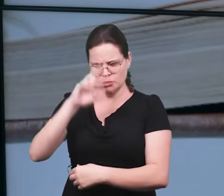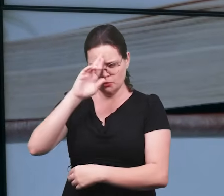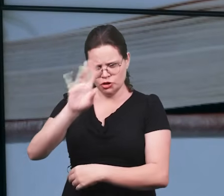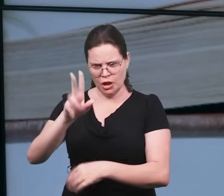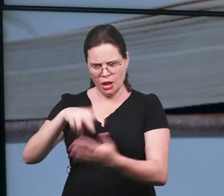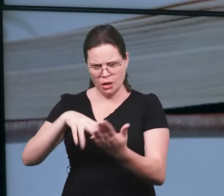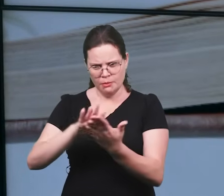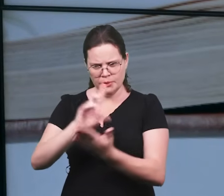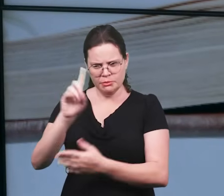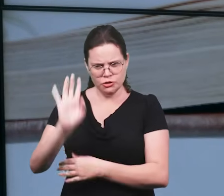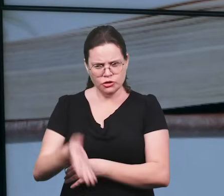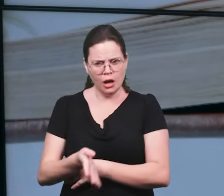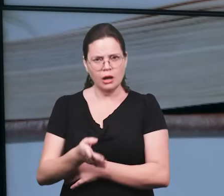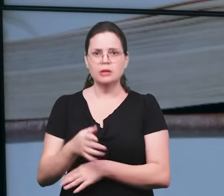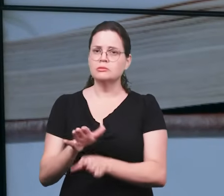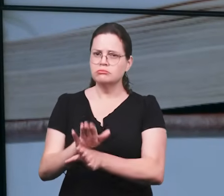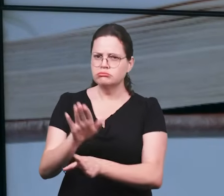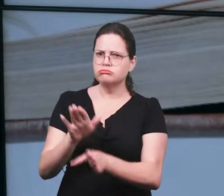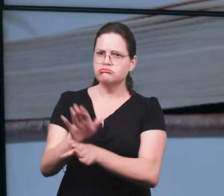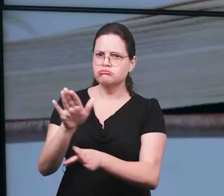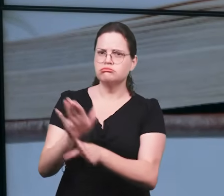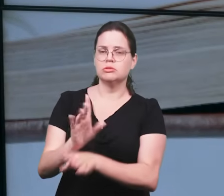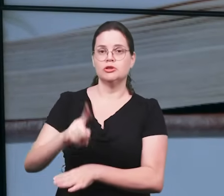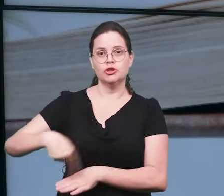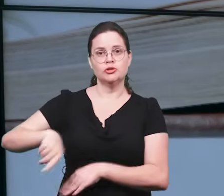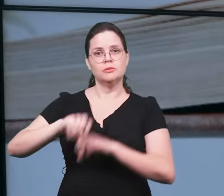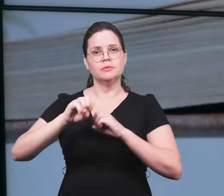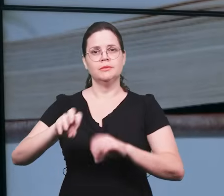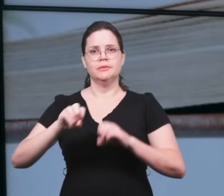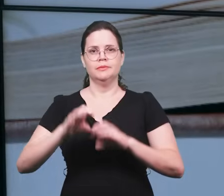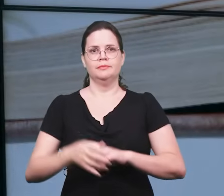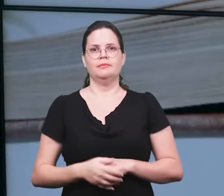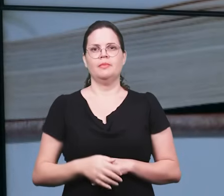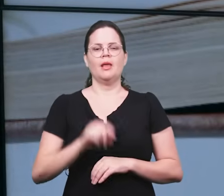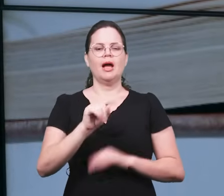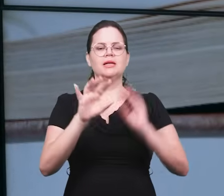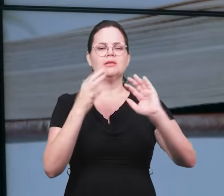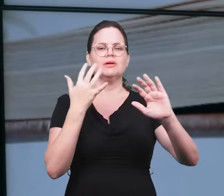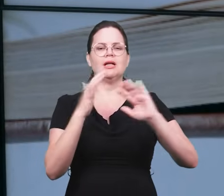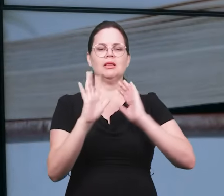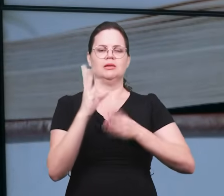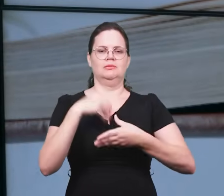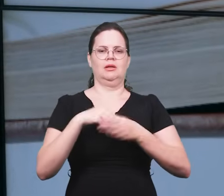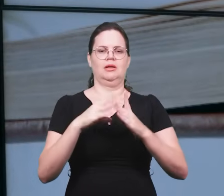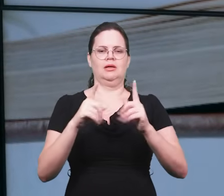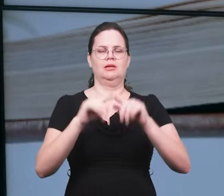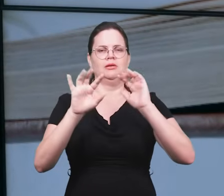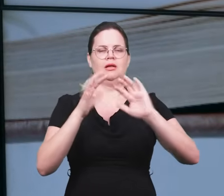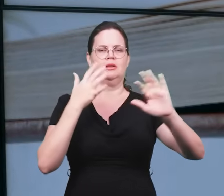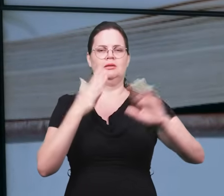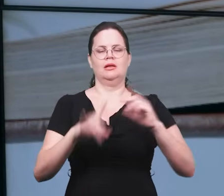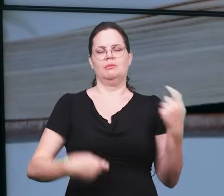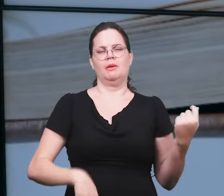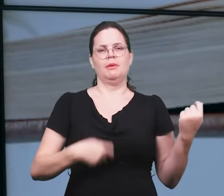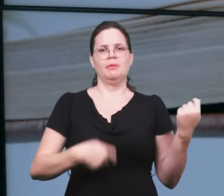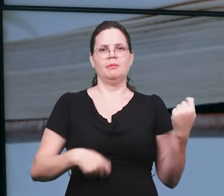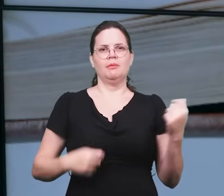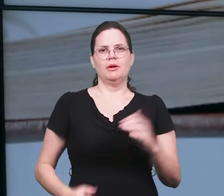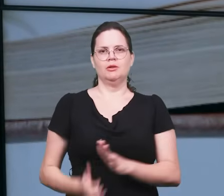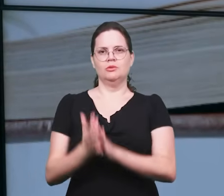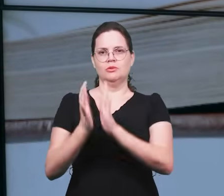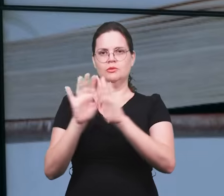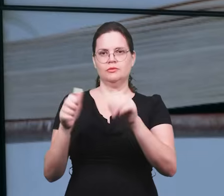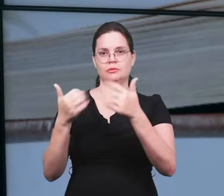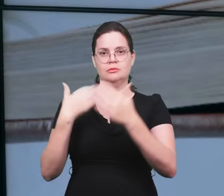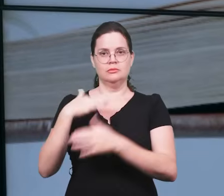Bíblia? Então, é um trabalho que nós temos que fazer. Eles estão cantando na igreja, né? Então, tem o louvor da casa do